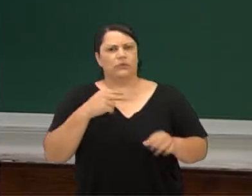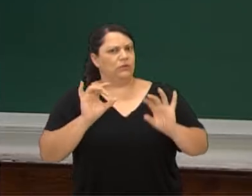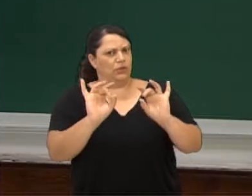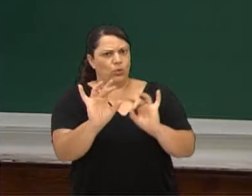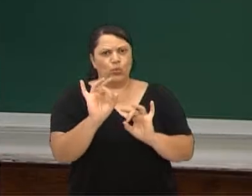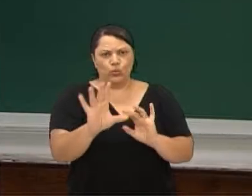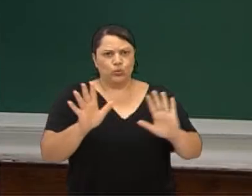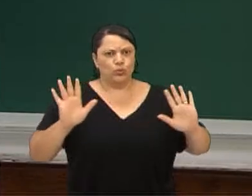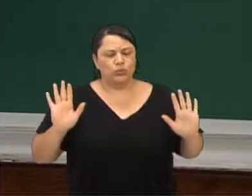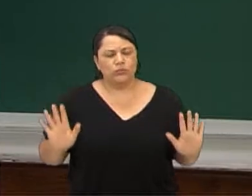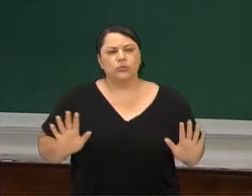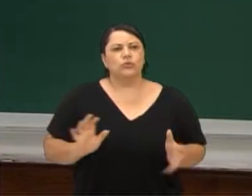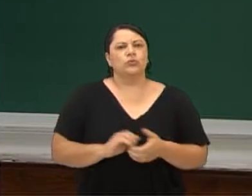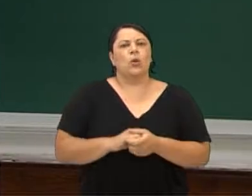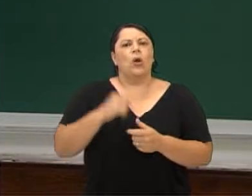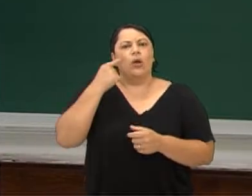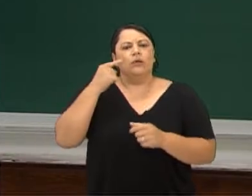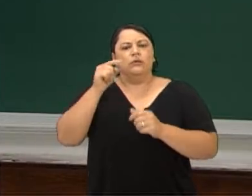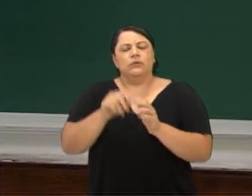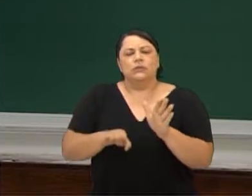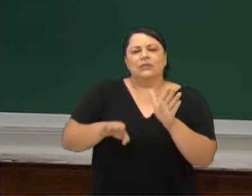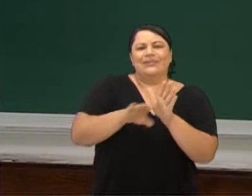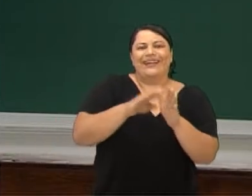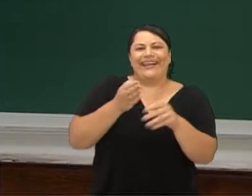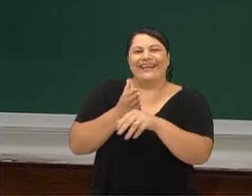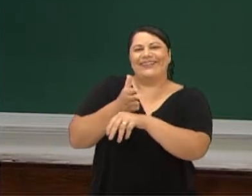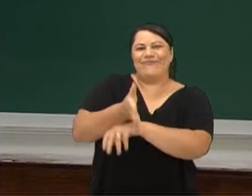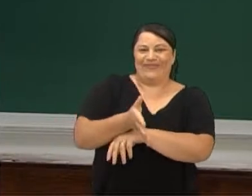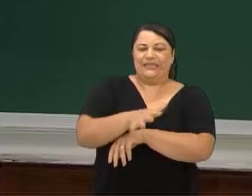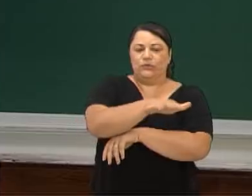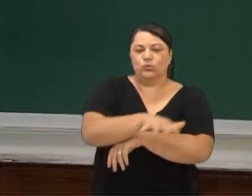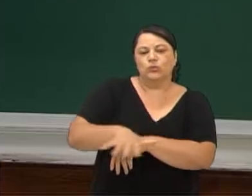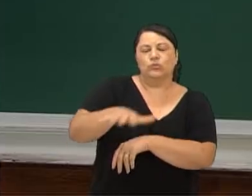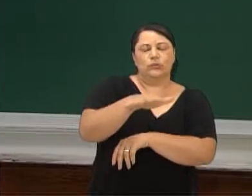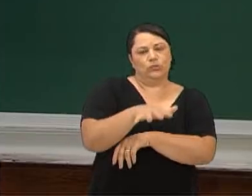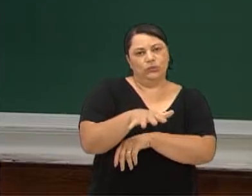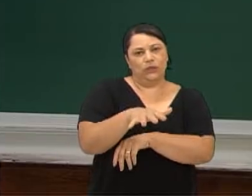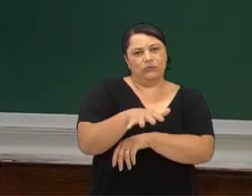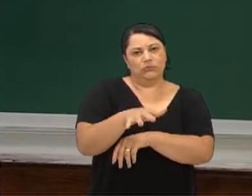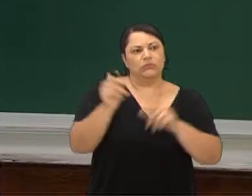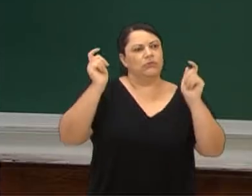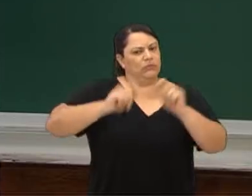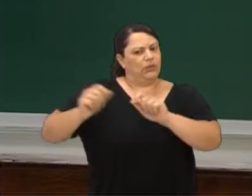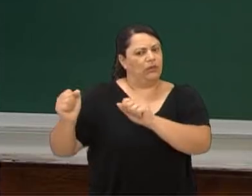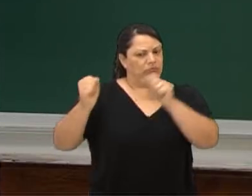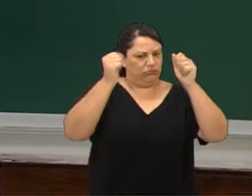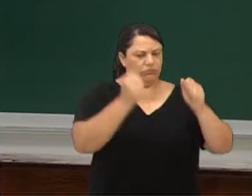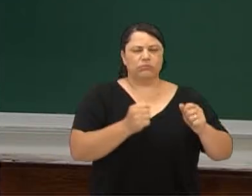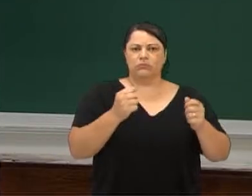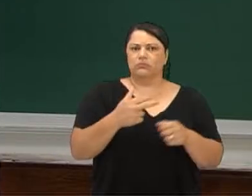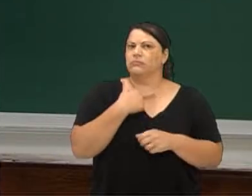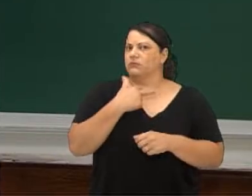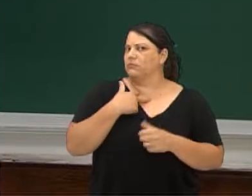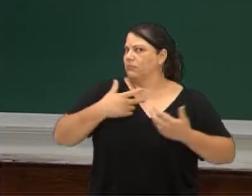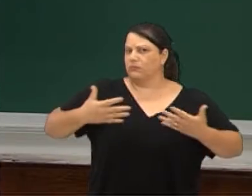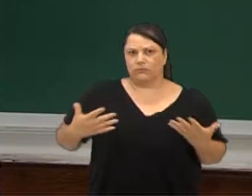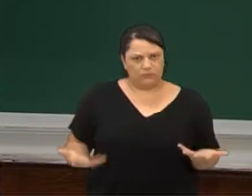simplesmente chegar e invadir um território. Essas potências não poderiam fazer